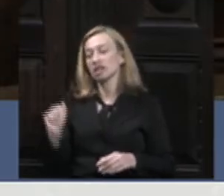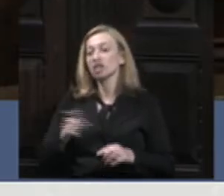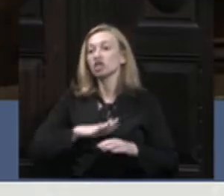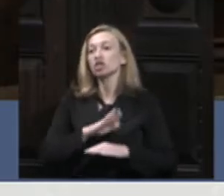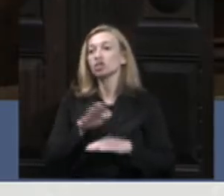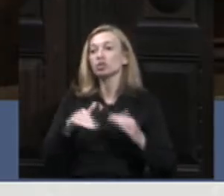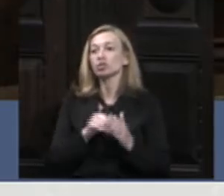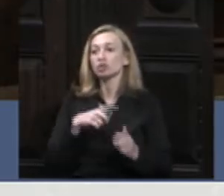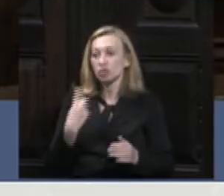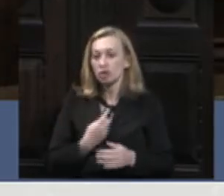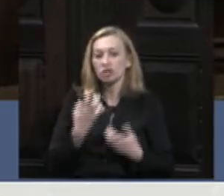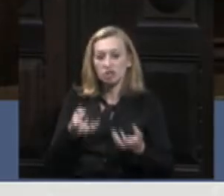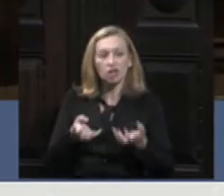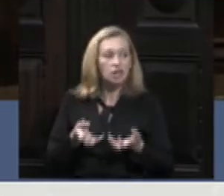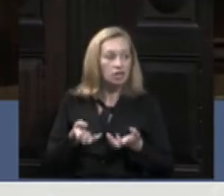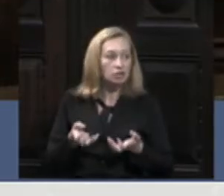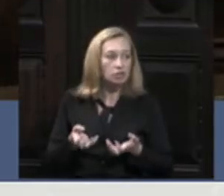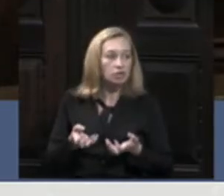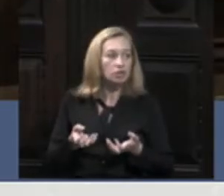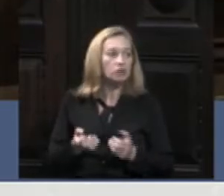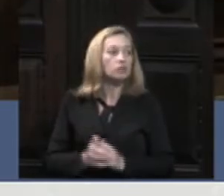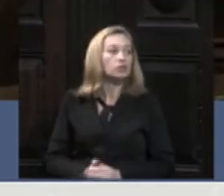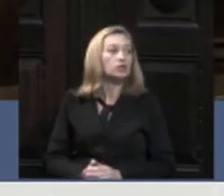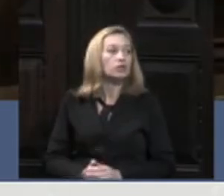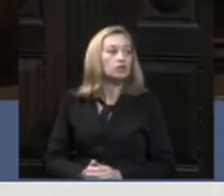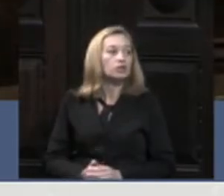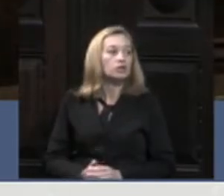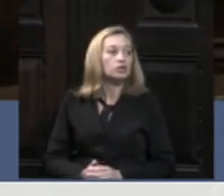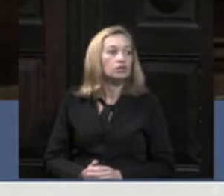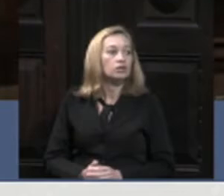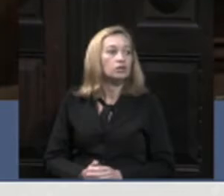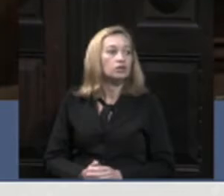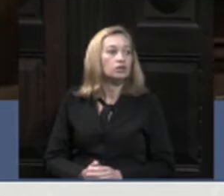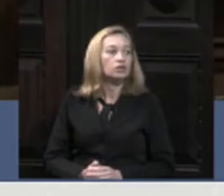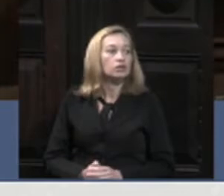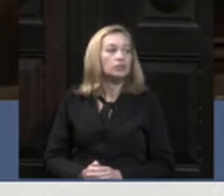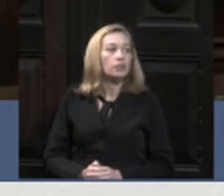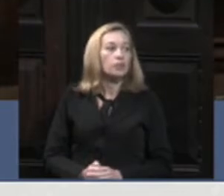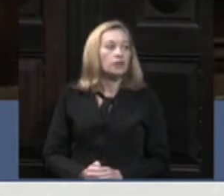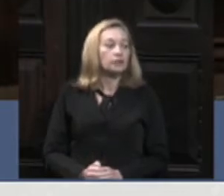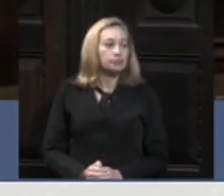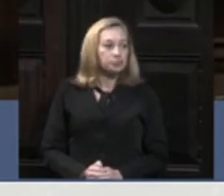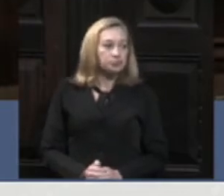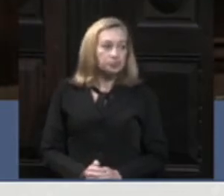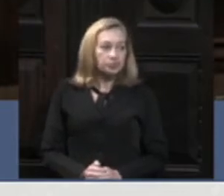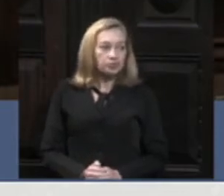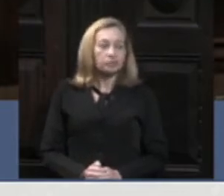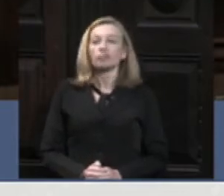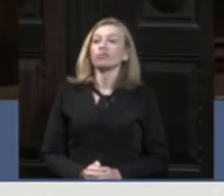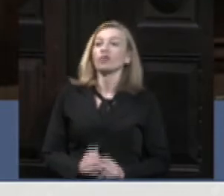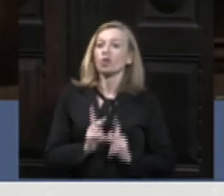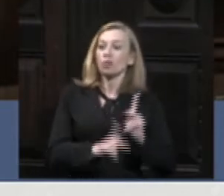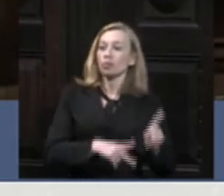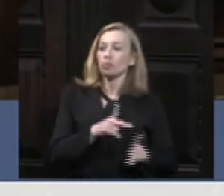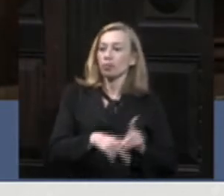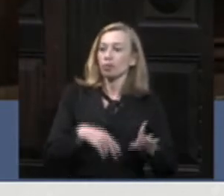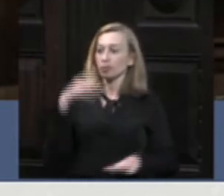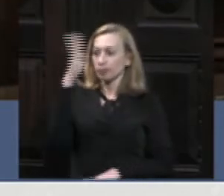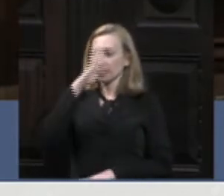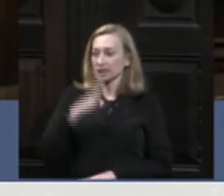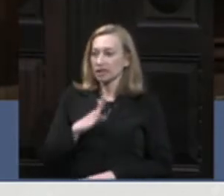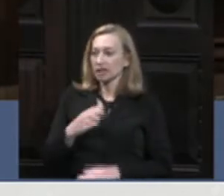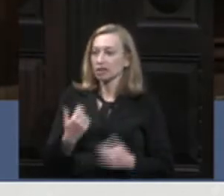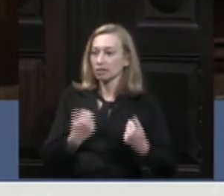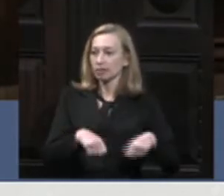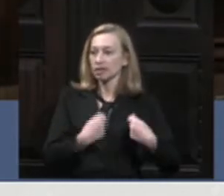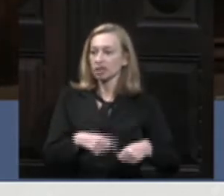contas favoreça exatamente a cidadania e ao povo brasileiro. É isso que